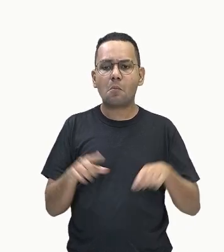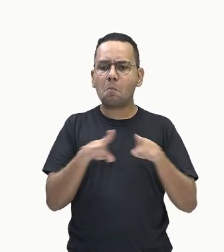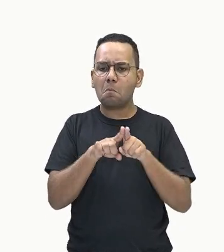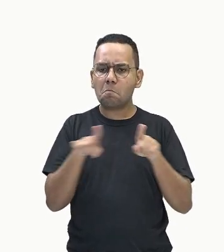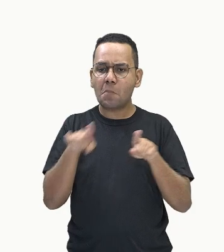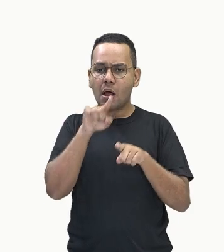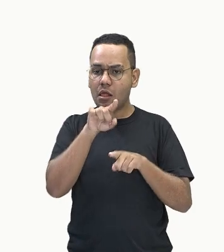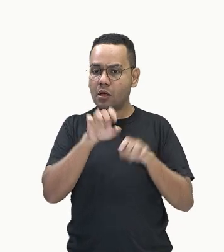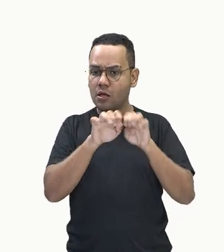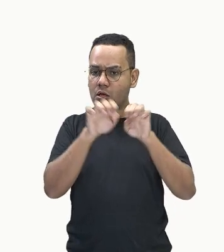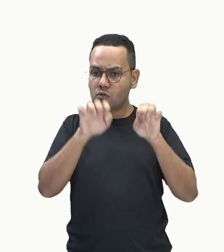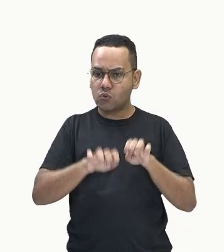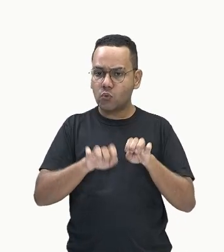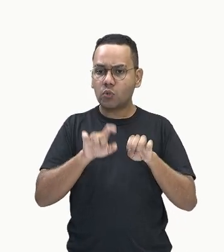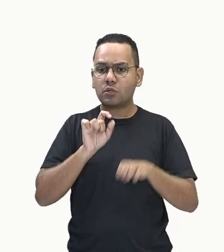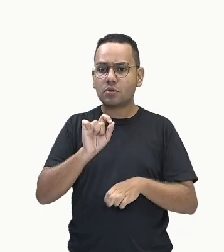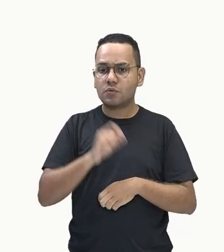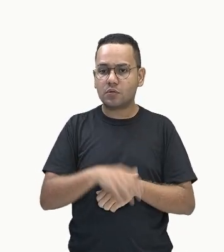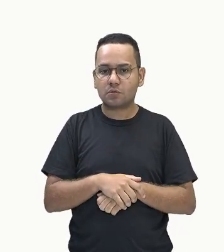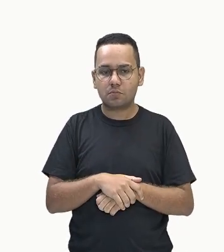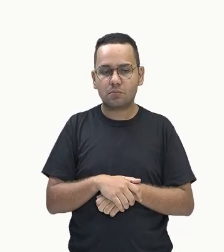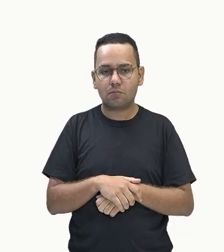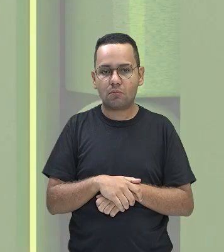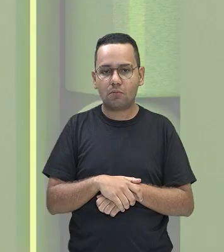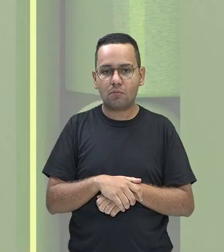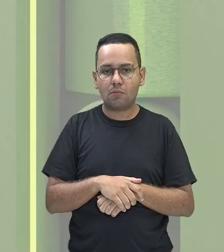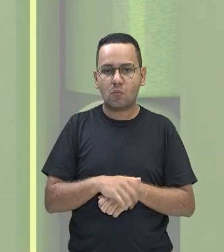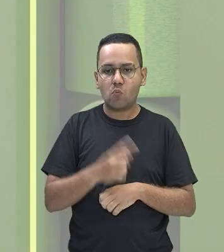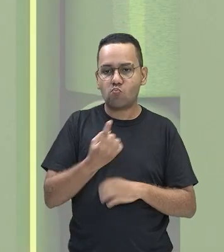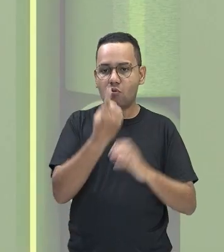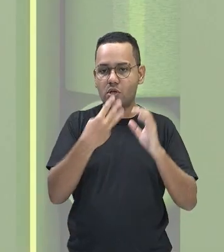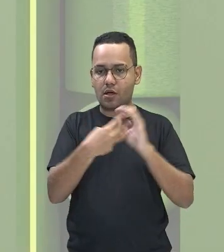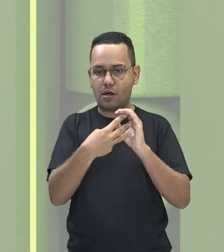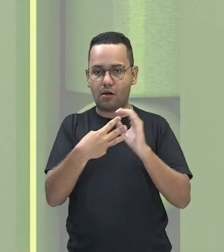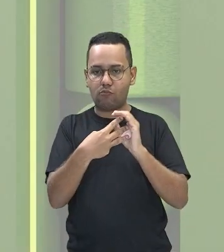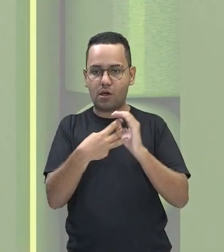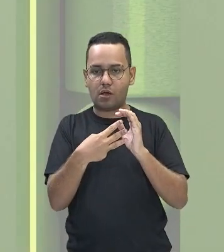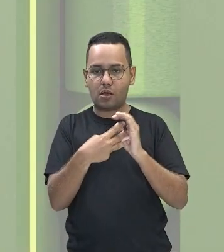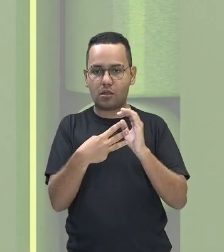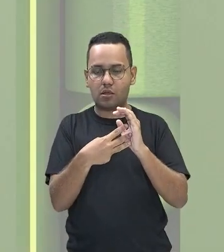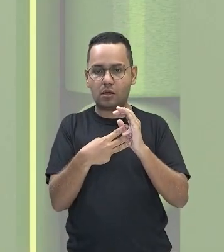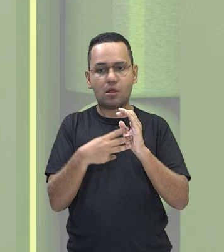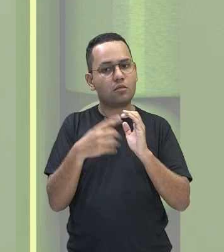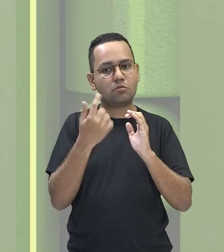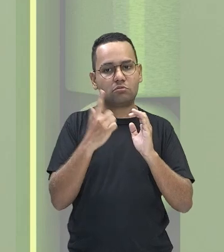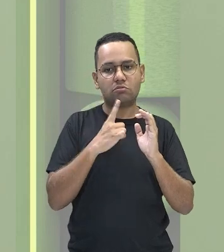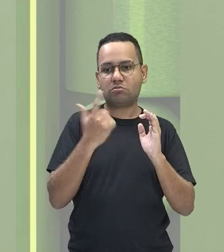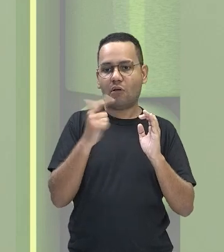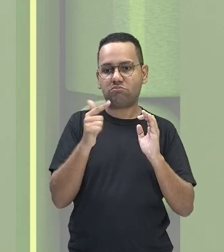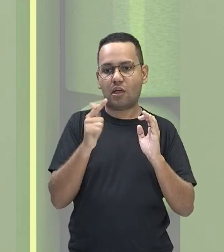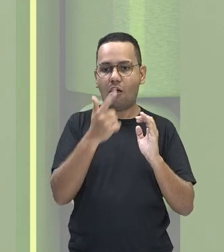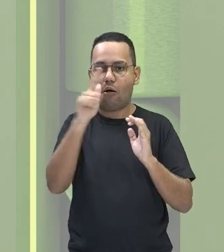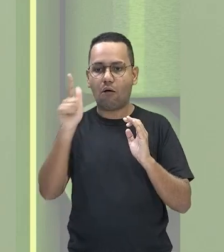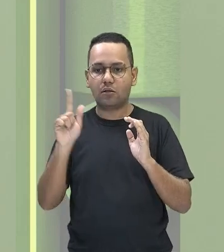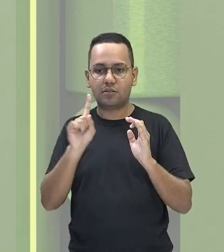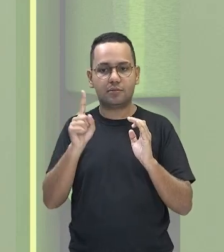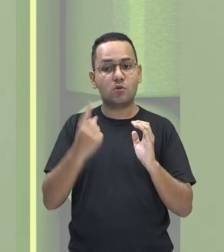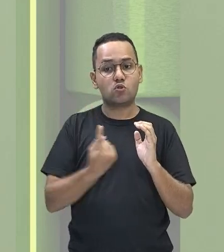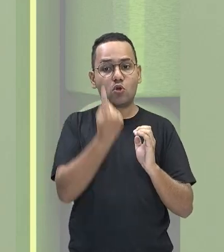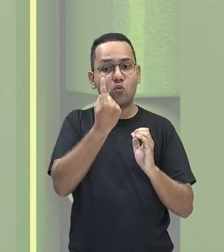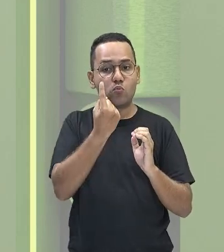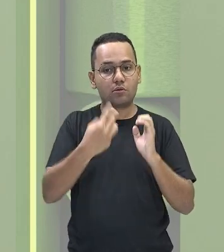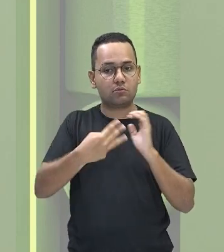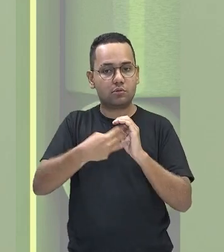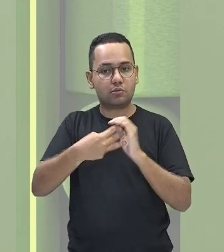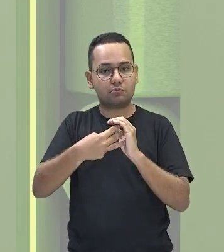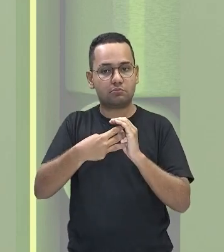tem uma única camada de células. Não tem nem duas, nem três, certo? Portanto, quando o epitélio só